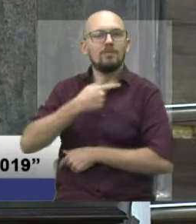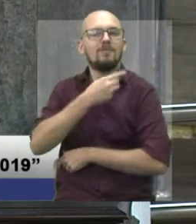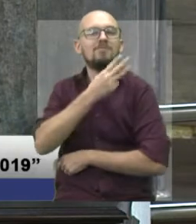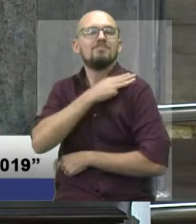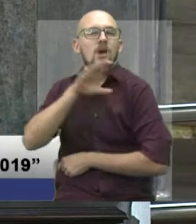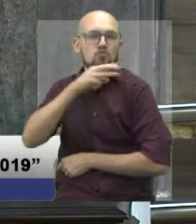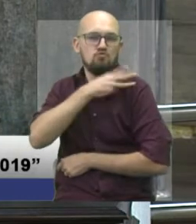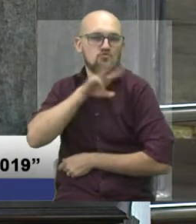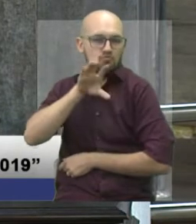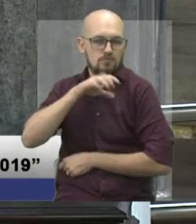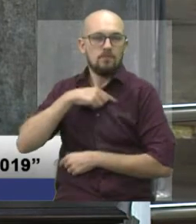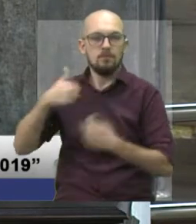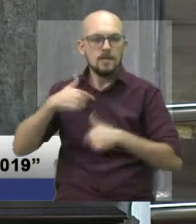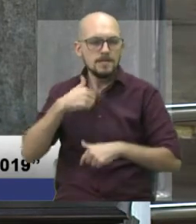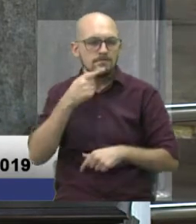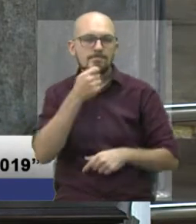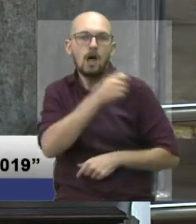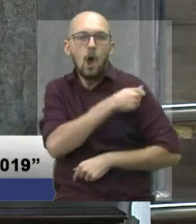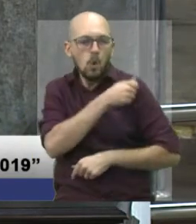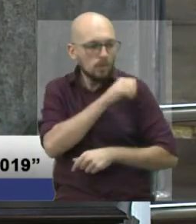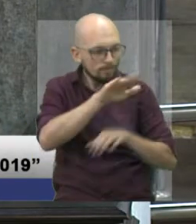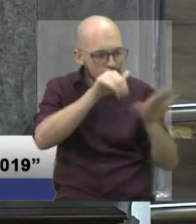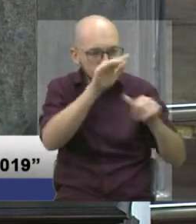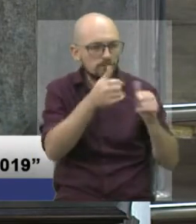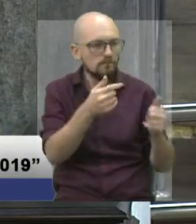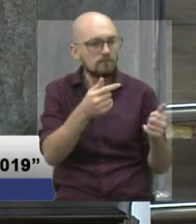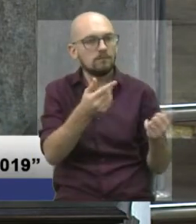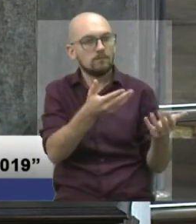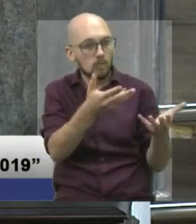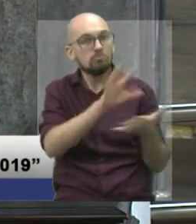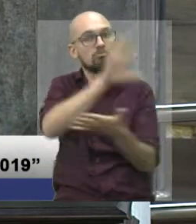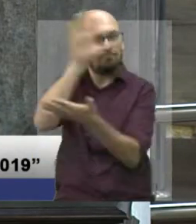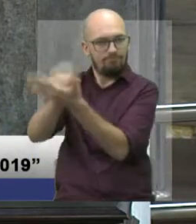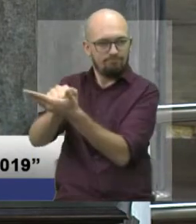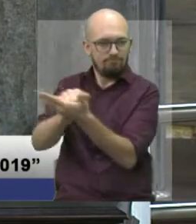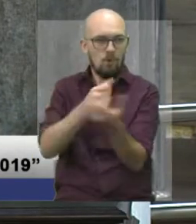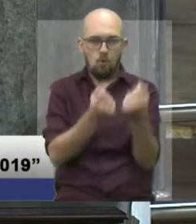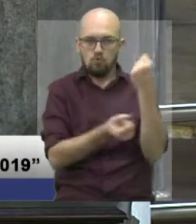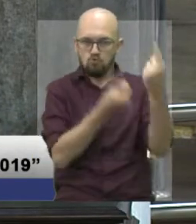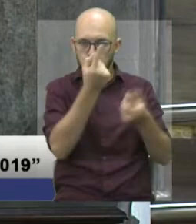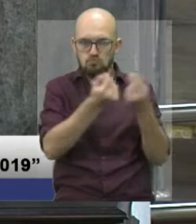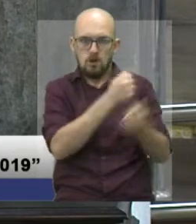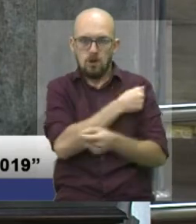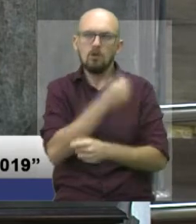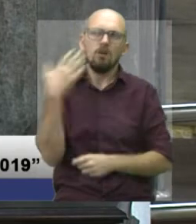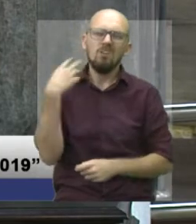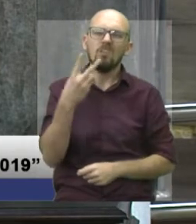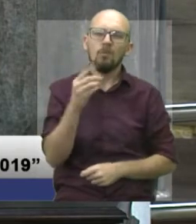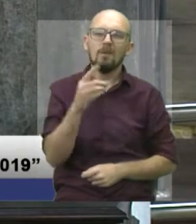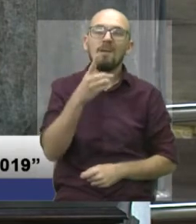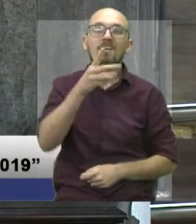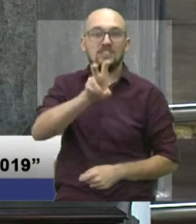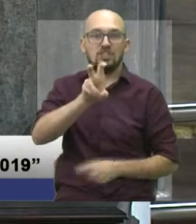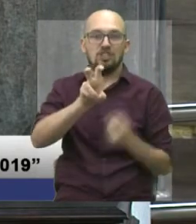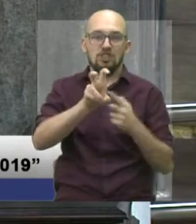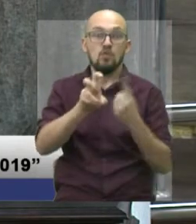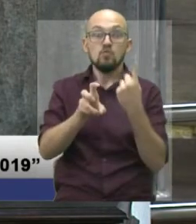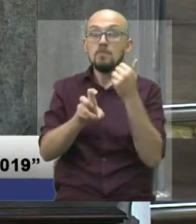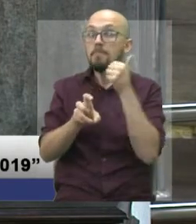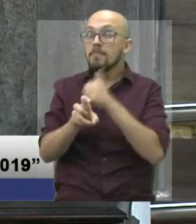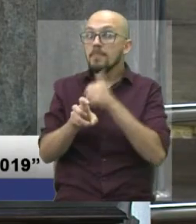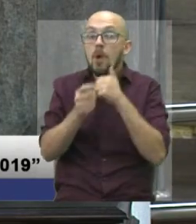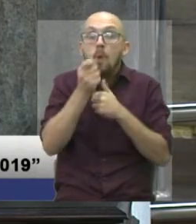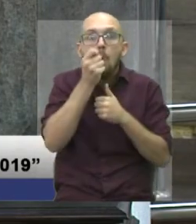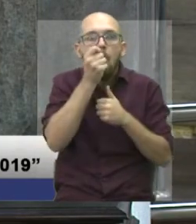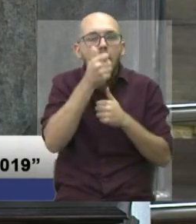acabei inscrevendo alguns alunos, e aí tive a primeira experiência, 2015, uma aluna foi